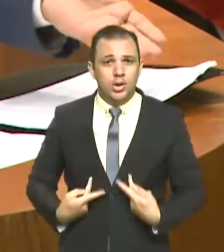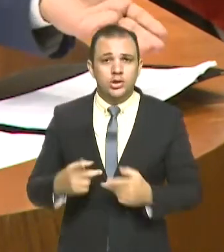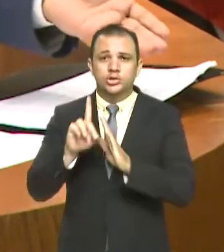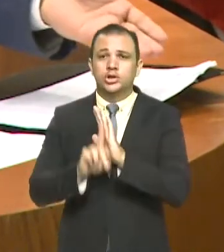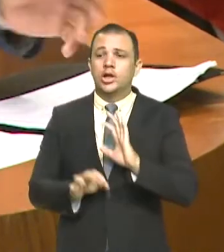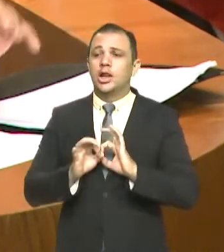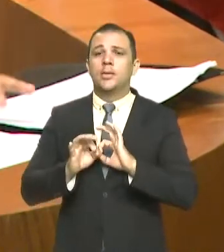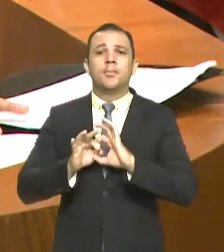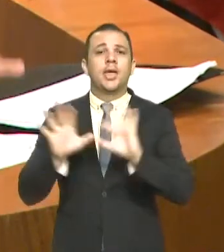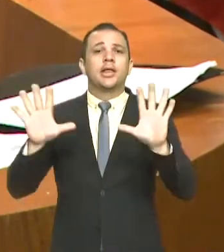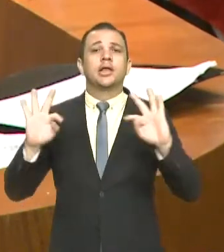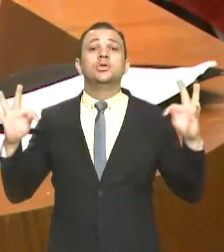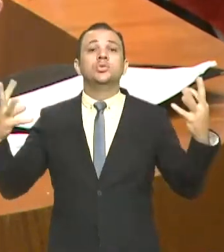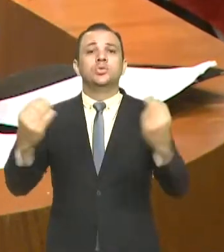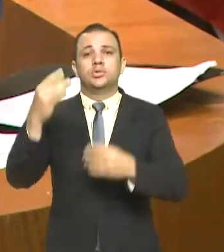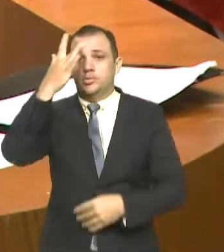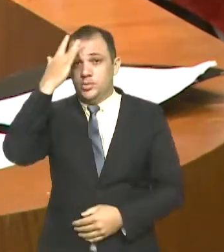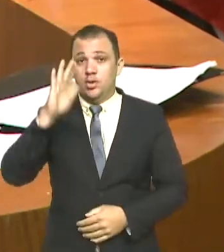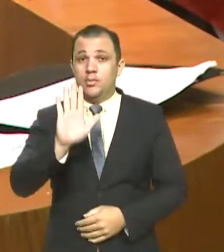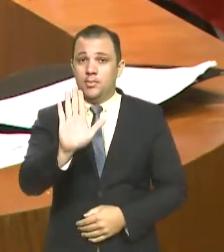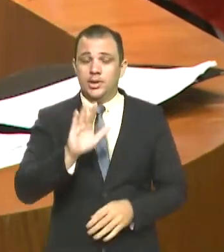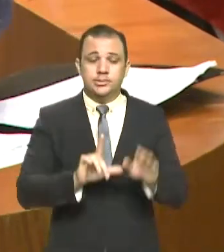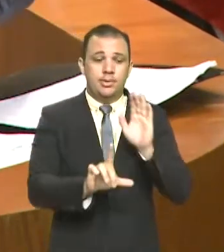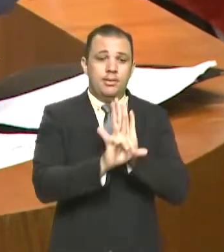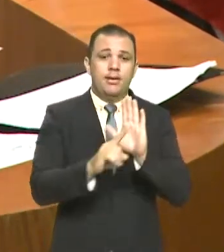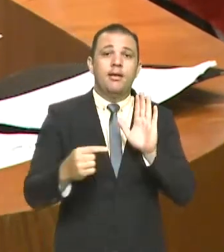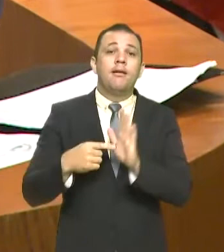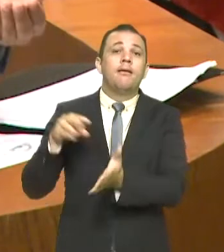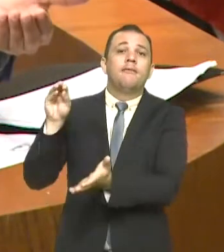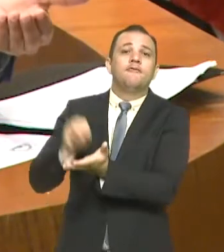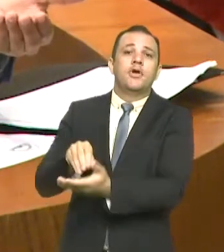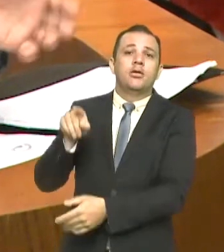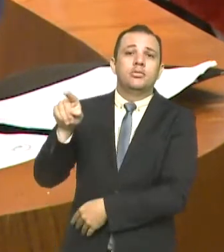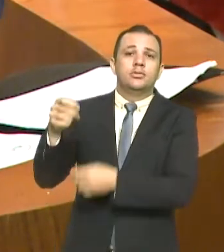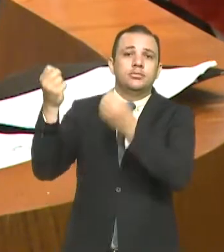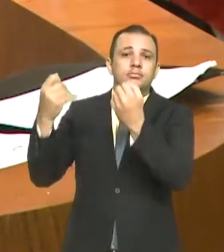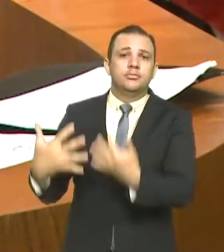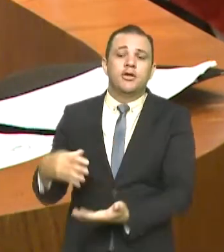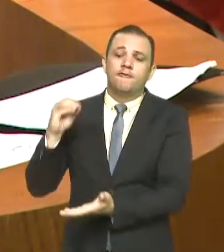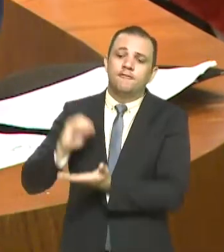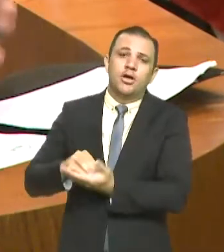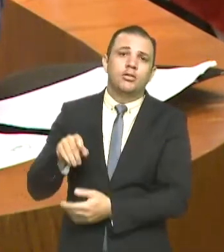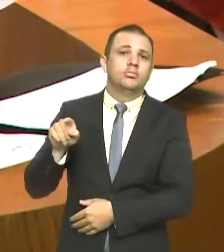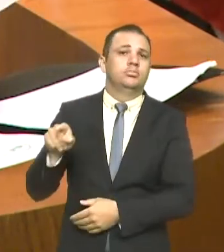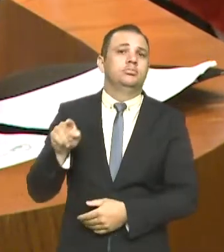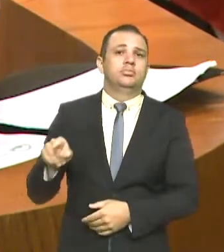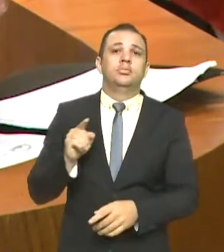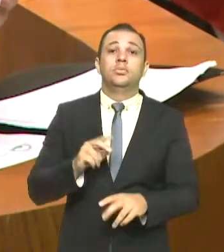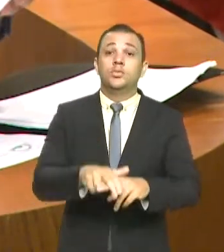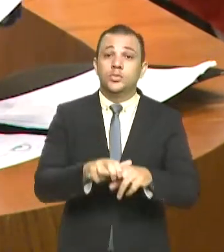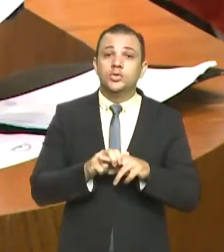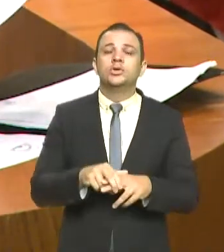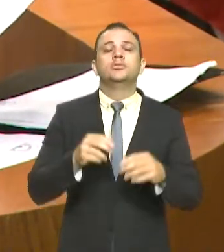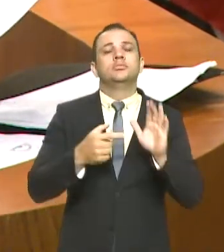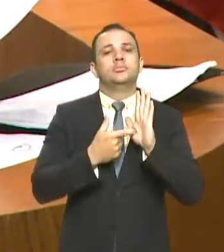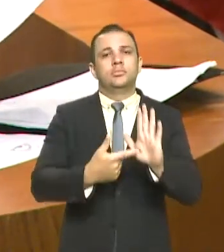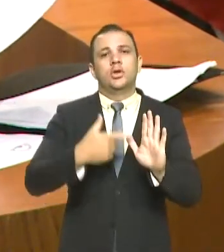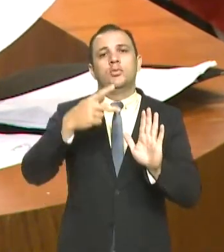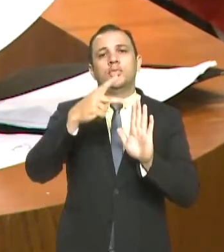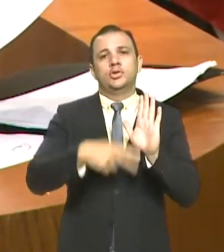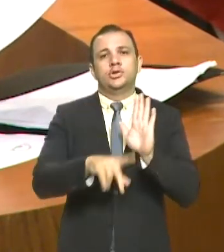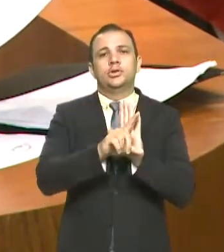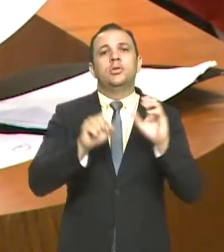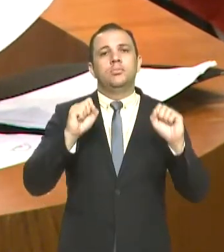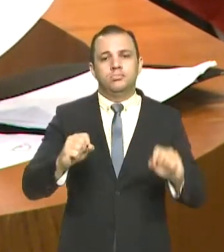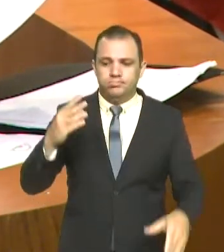liberdade de todos. Mas a lei deixou uma lacuna, deixou um espaço E é por isso que apresentamos um projeto de lei para que